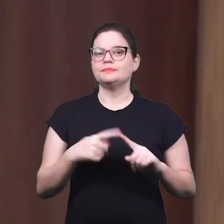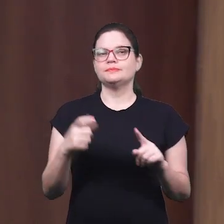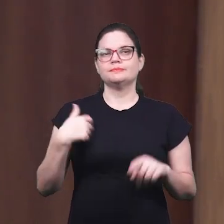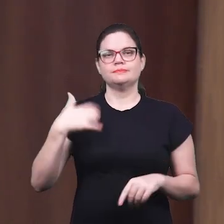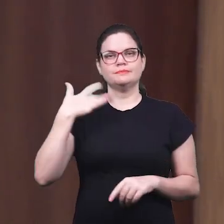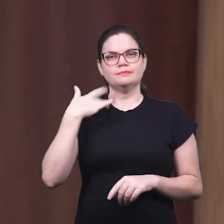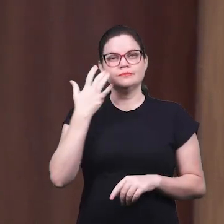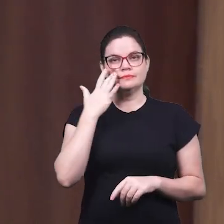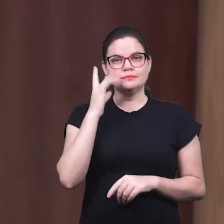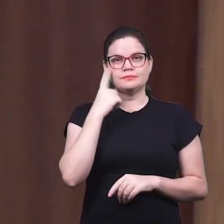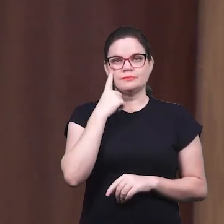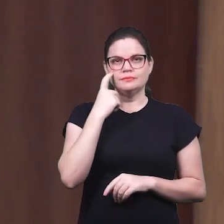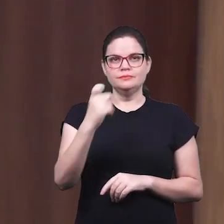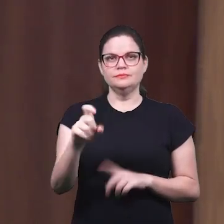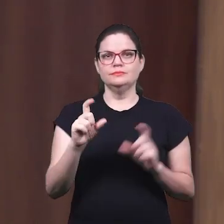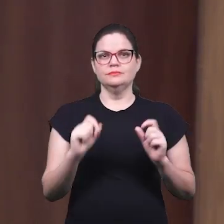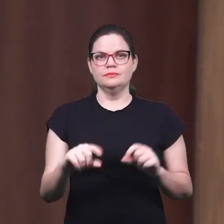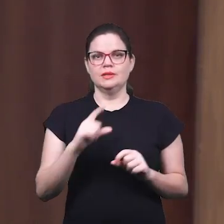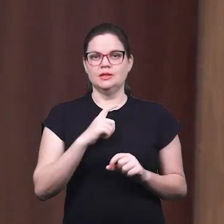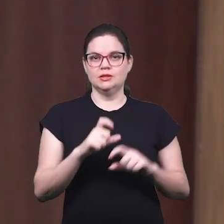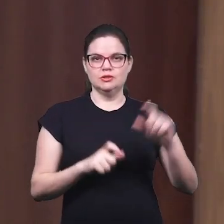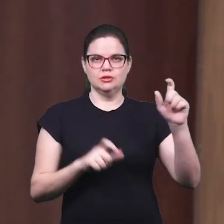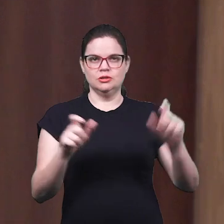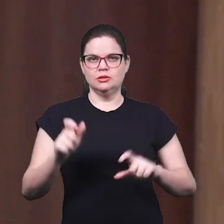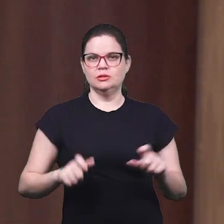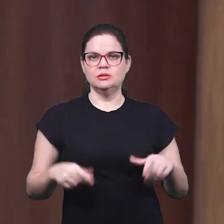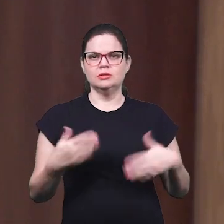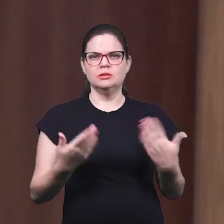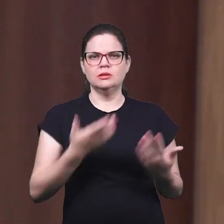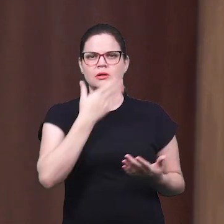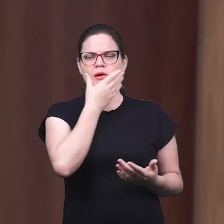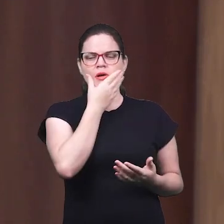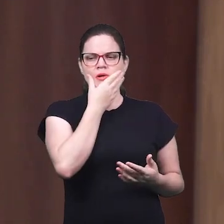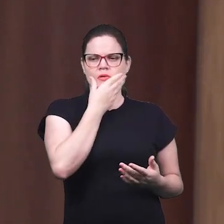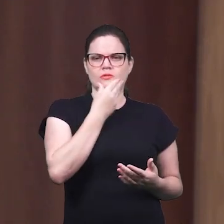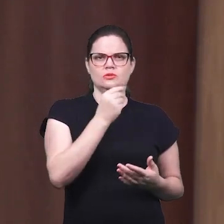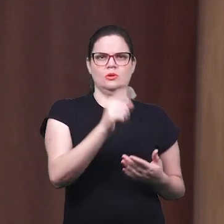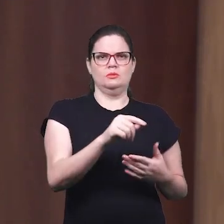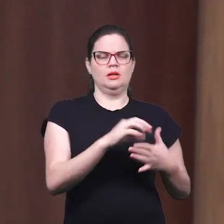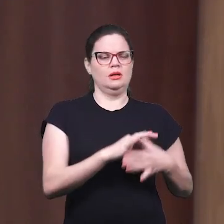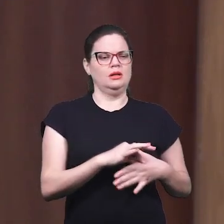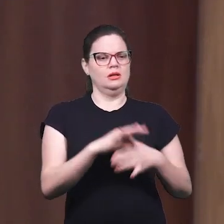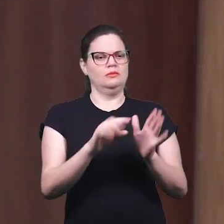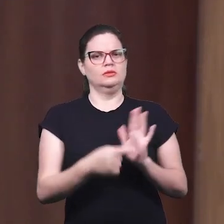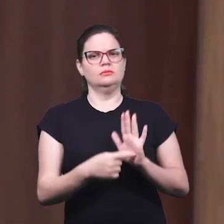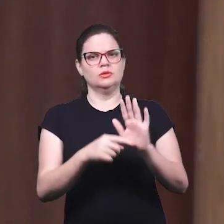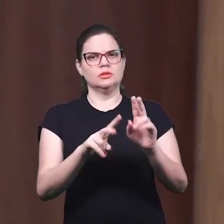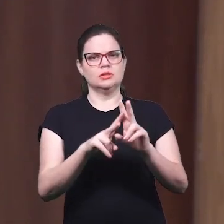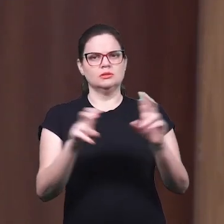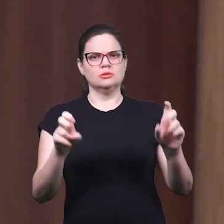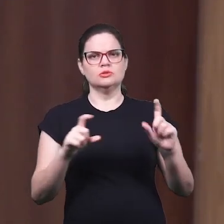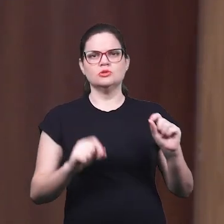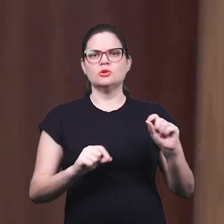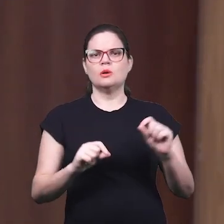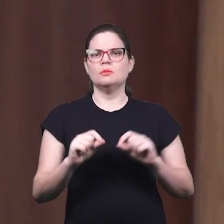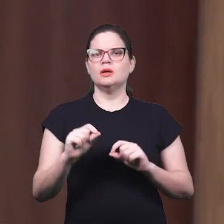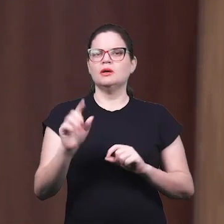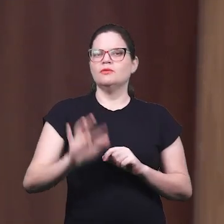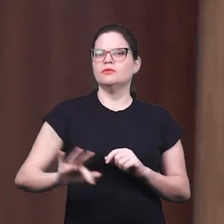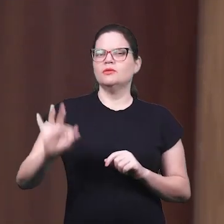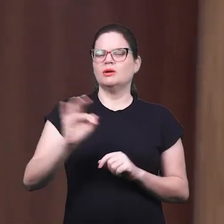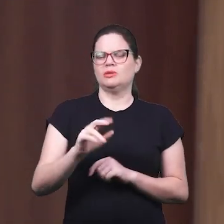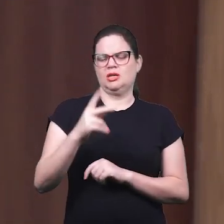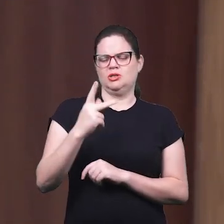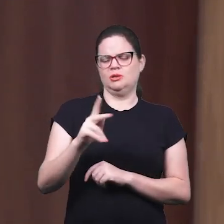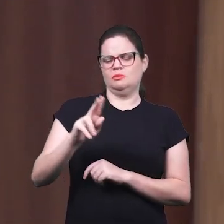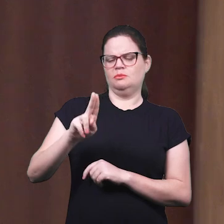era chegavam os rapazes lá levando publicidade. Aí eu fui conversar com o gerente comercial, perguntar o que